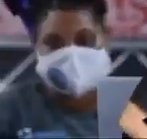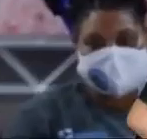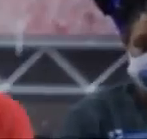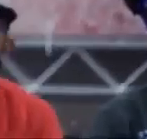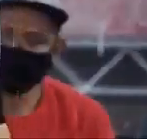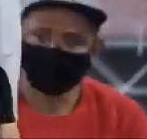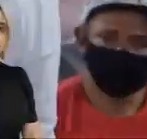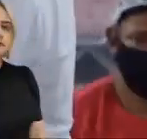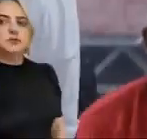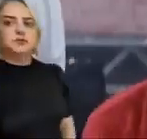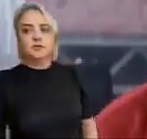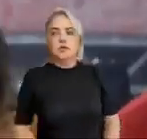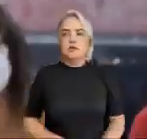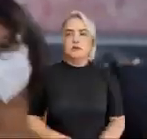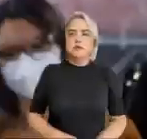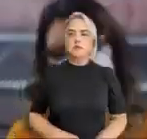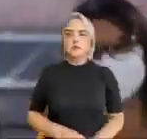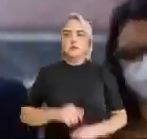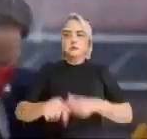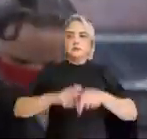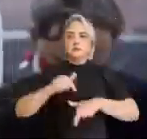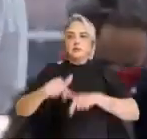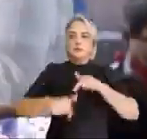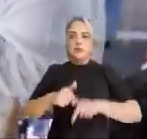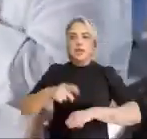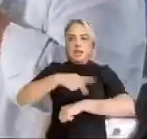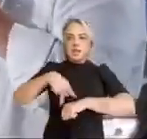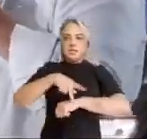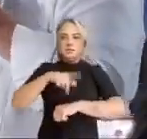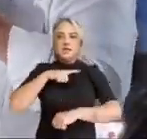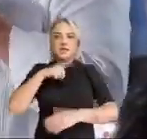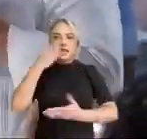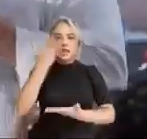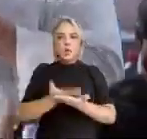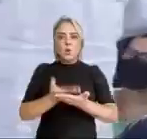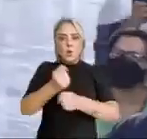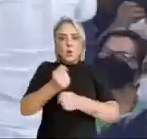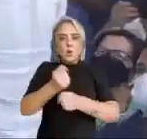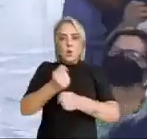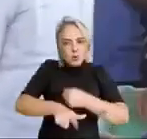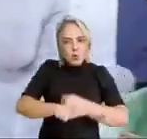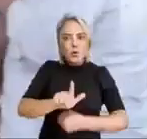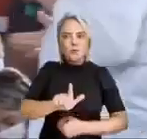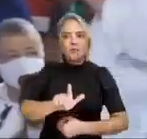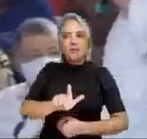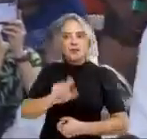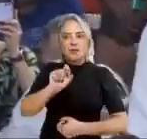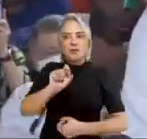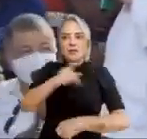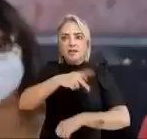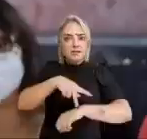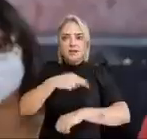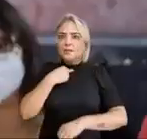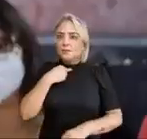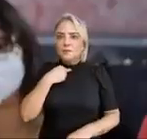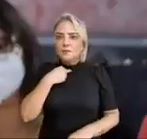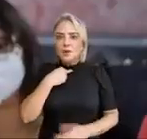trabalho. Esse país tem que ser reconstruído. Esse país não pode continuar assim.